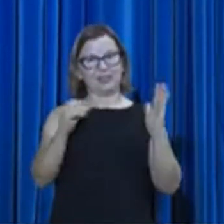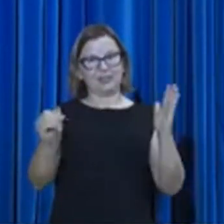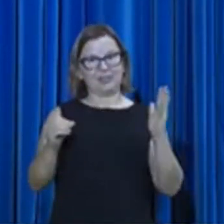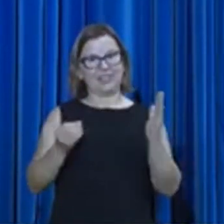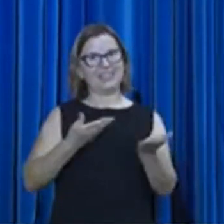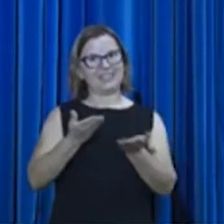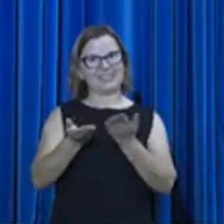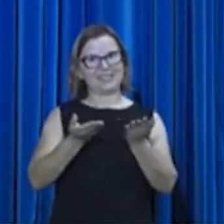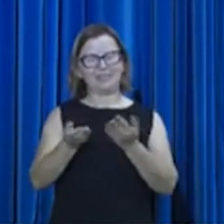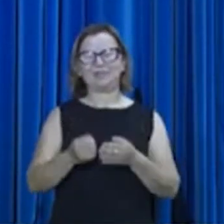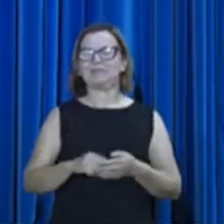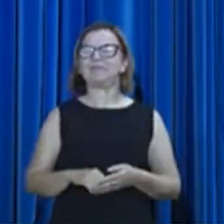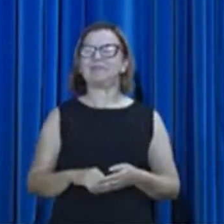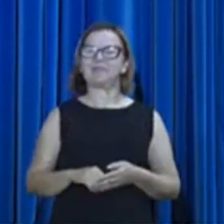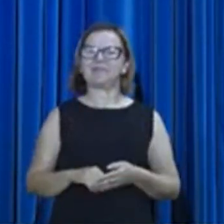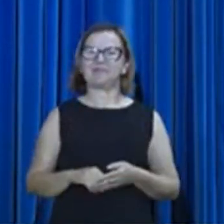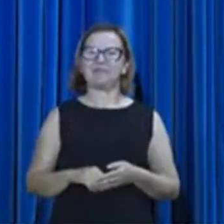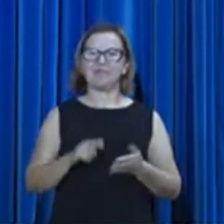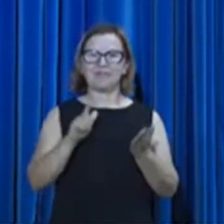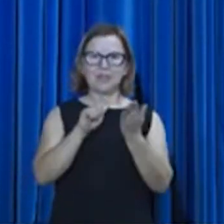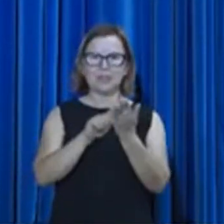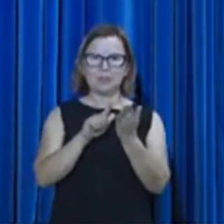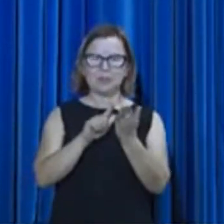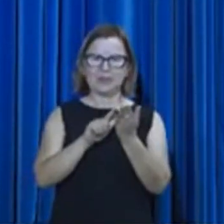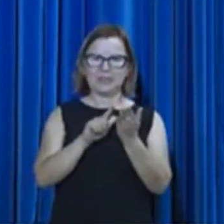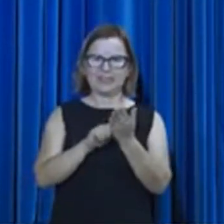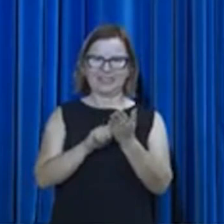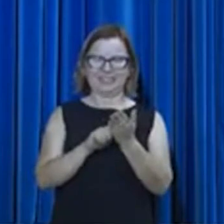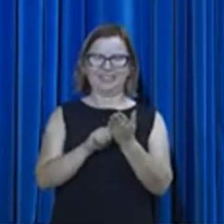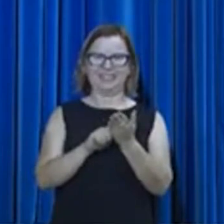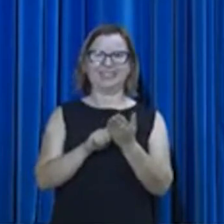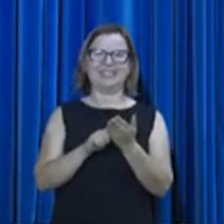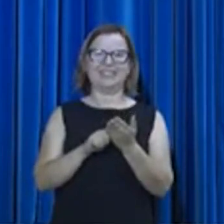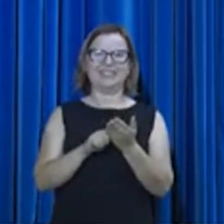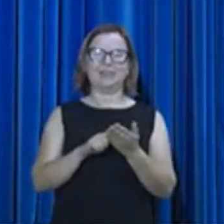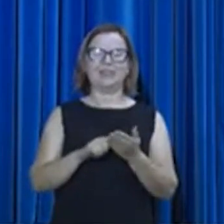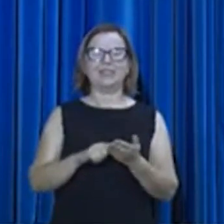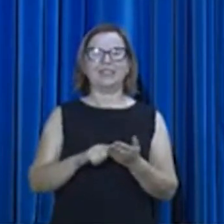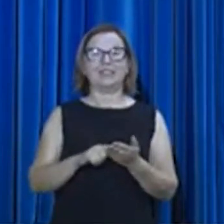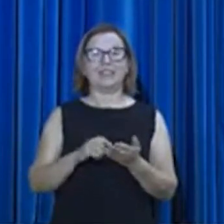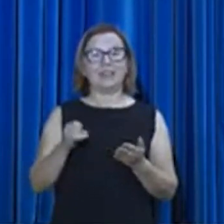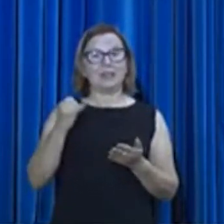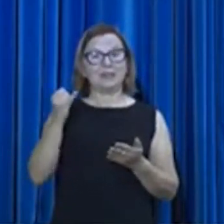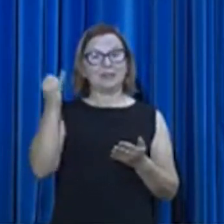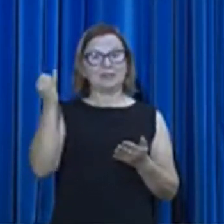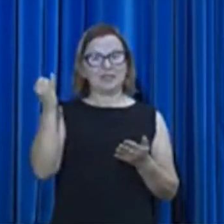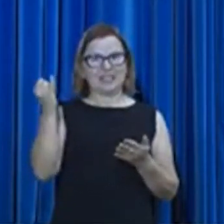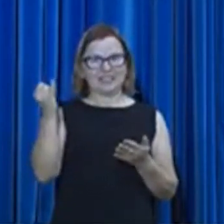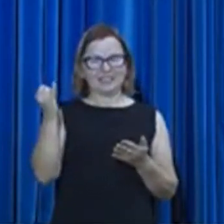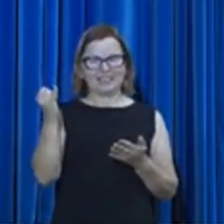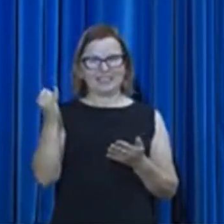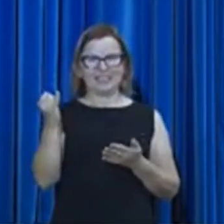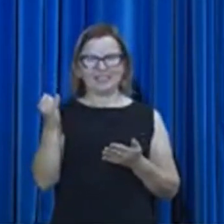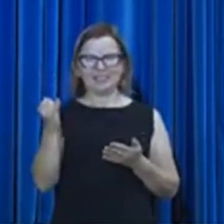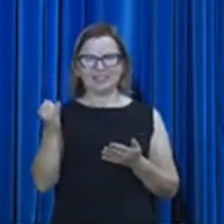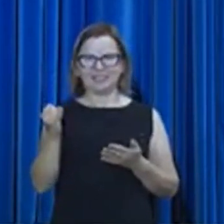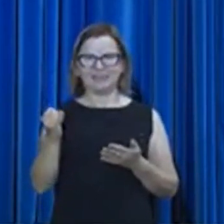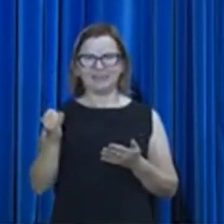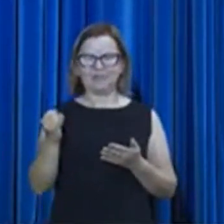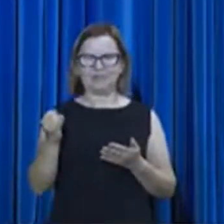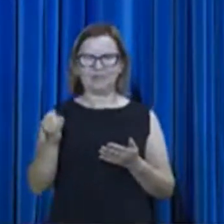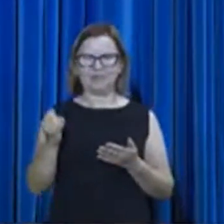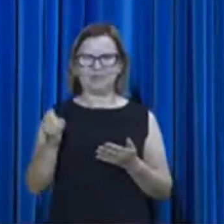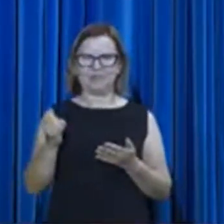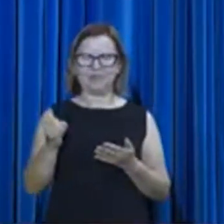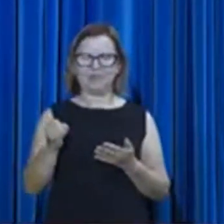aí nosso boletim no texto do Salmo capítulo 100. Importante que quando eu faço a cópia, na Bíblia